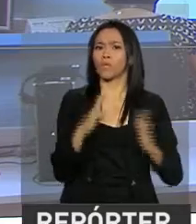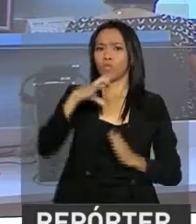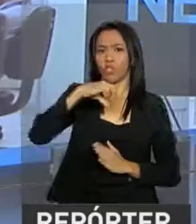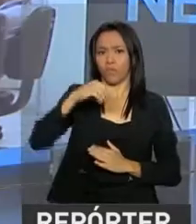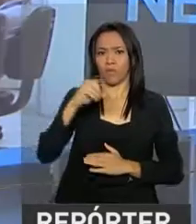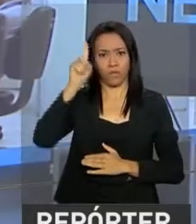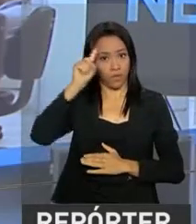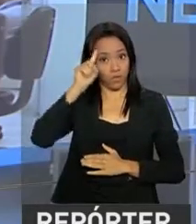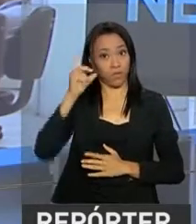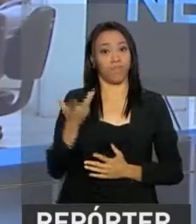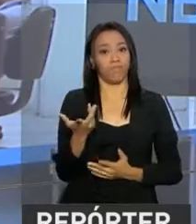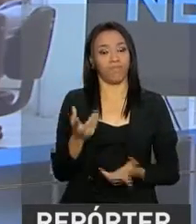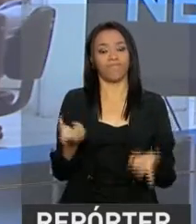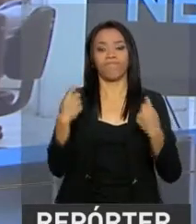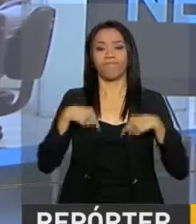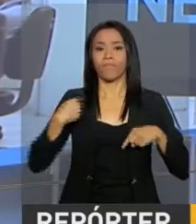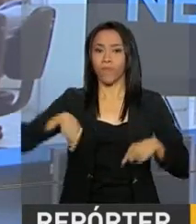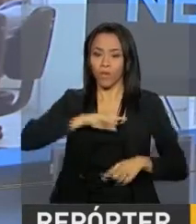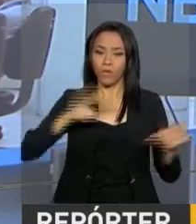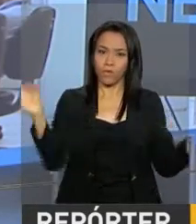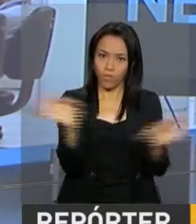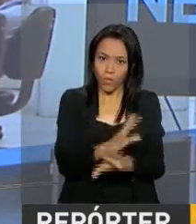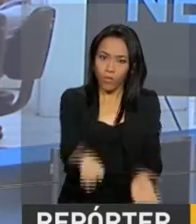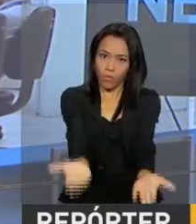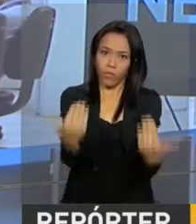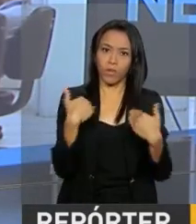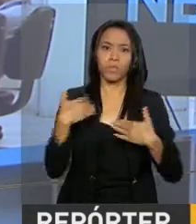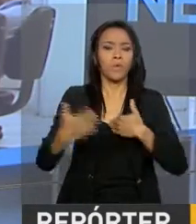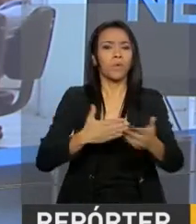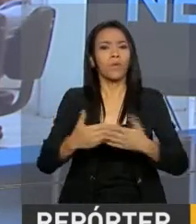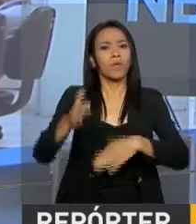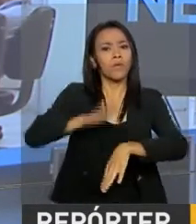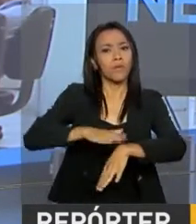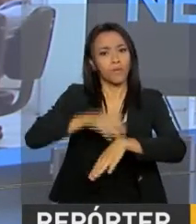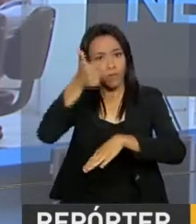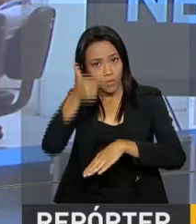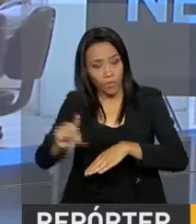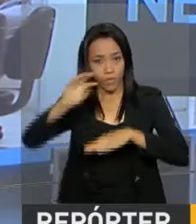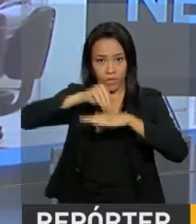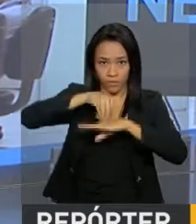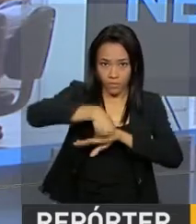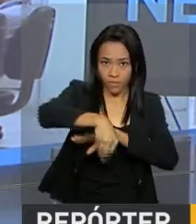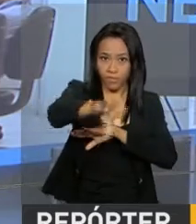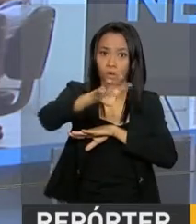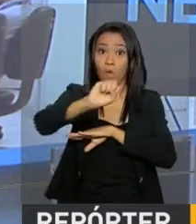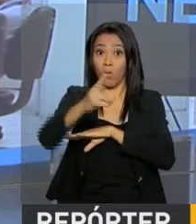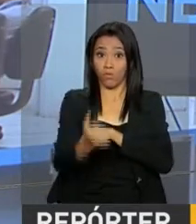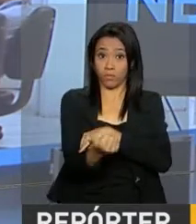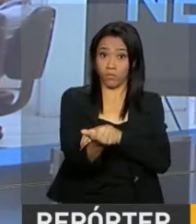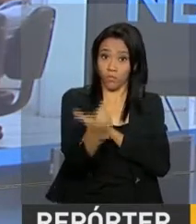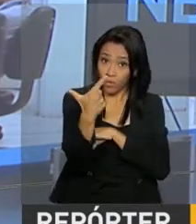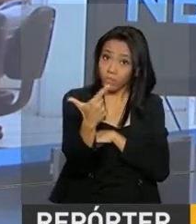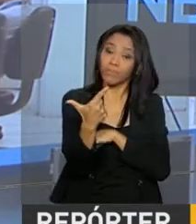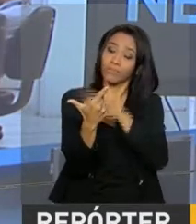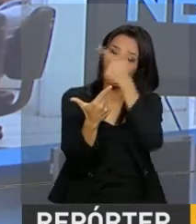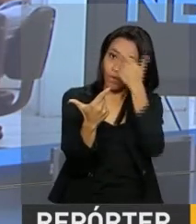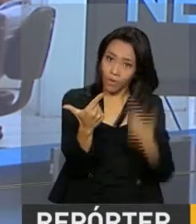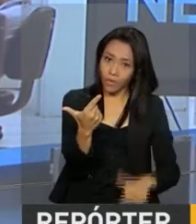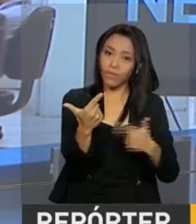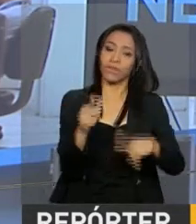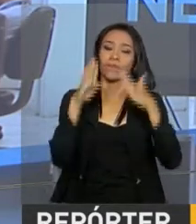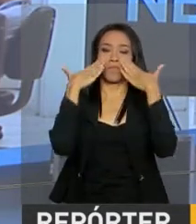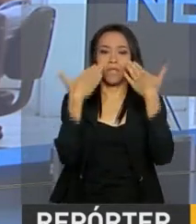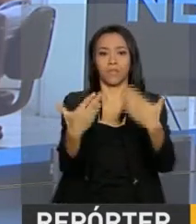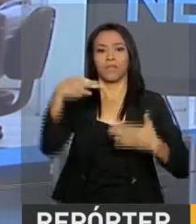dias e nós ficamos por aqui voltamos a qualquer momento com outras informações ou ao meio-dia na próxima edição